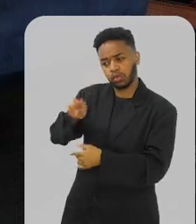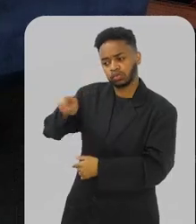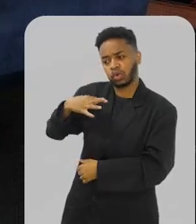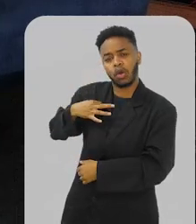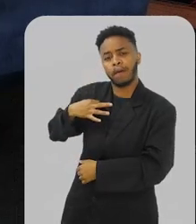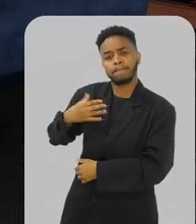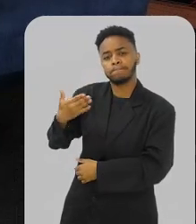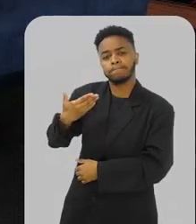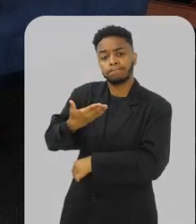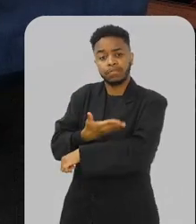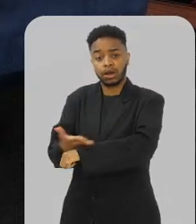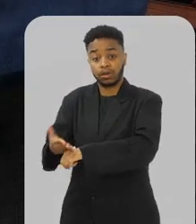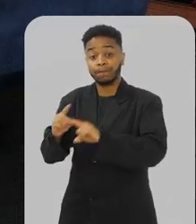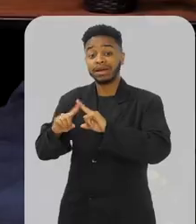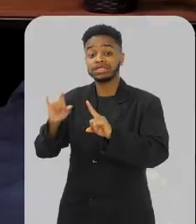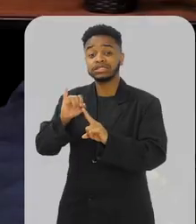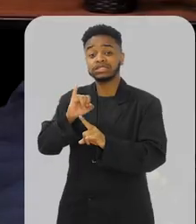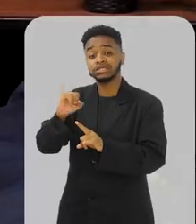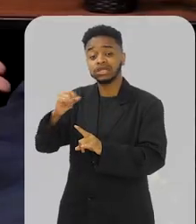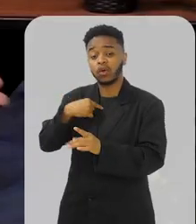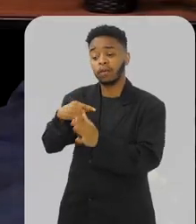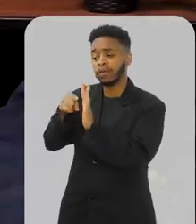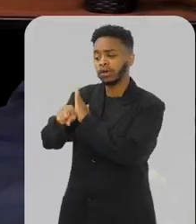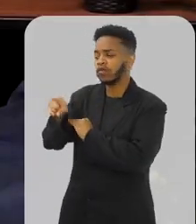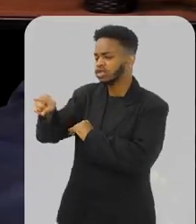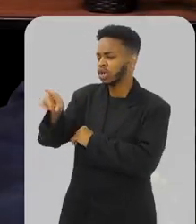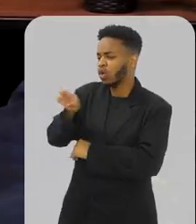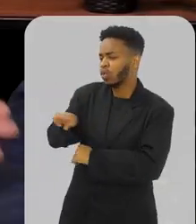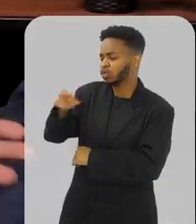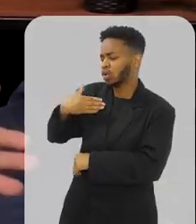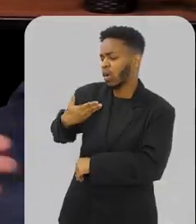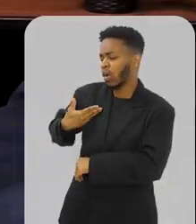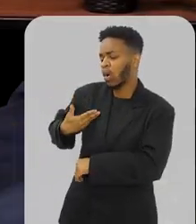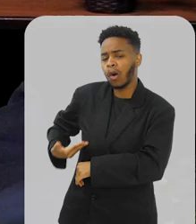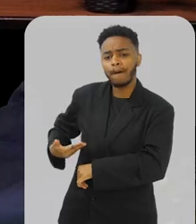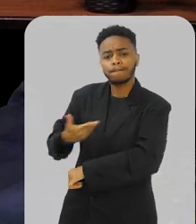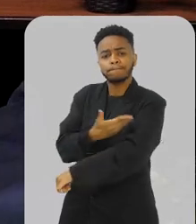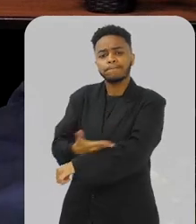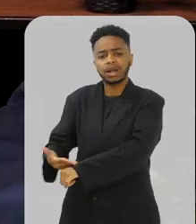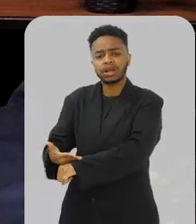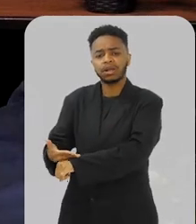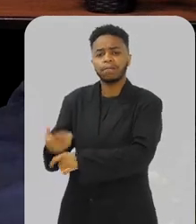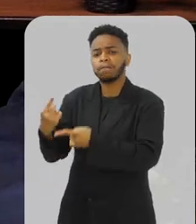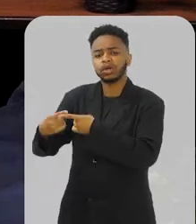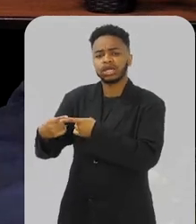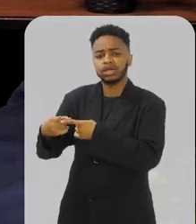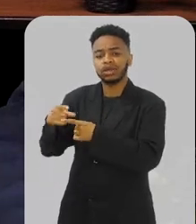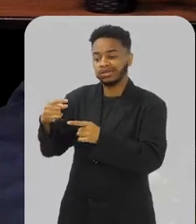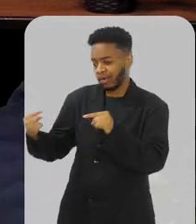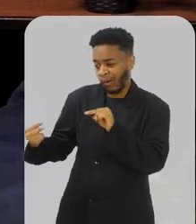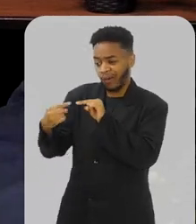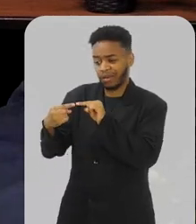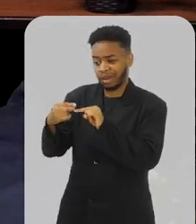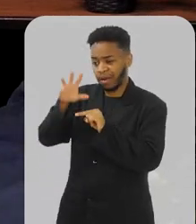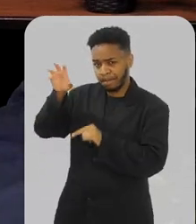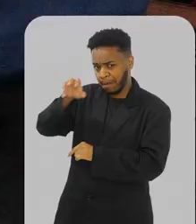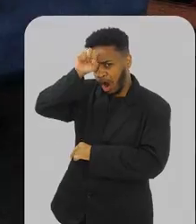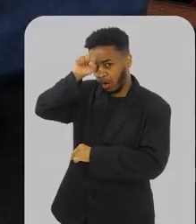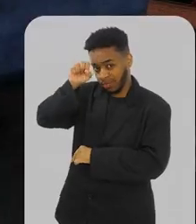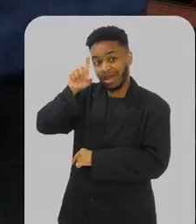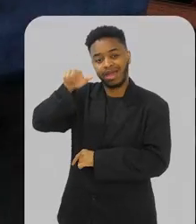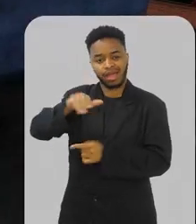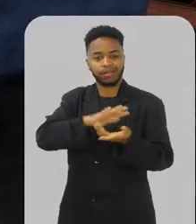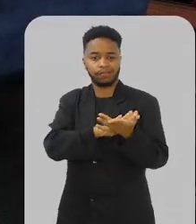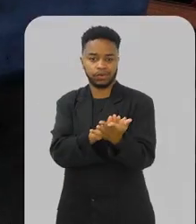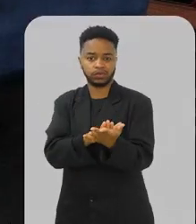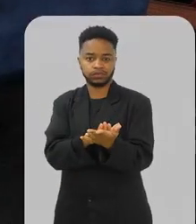que que você só usa branco? Porque só quem usa branco é macumbeiro. Aí é uma fala intolerante. Agora você está de branco.